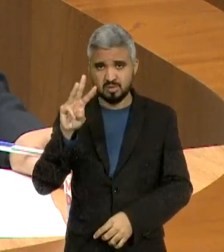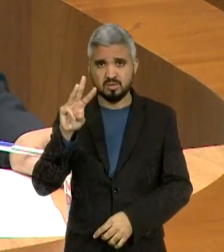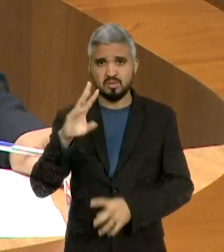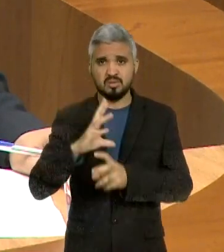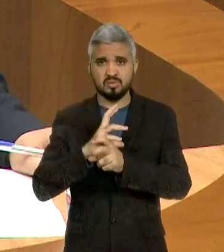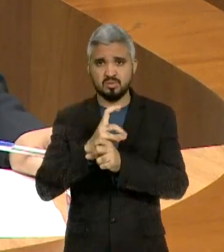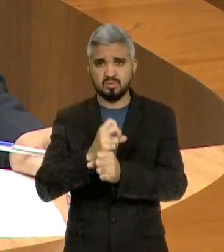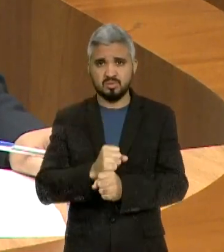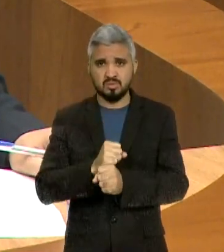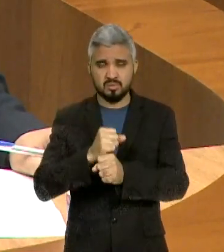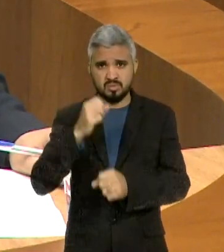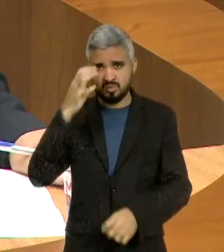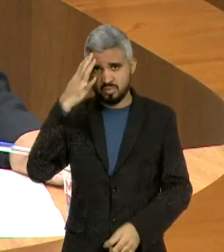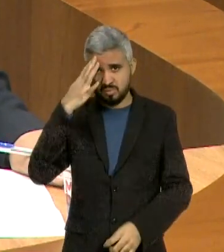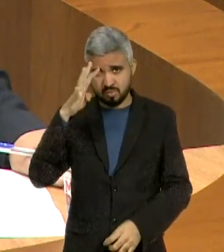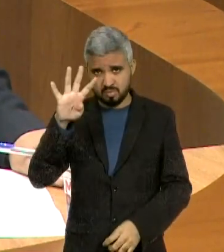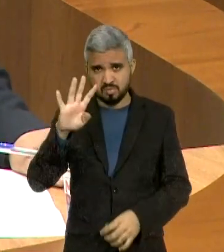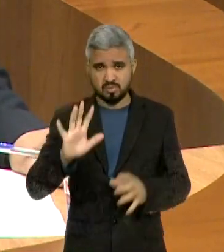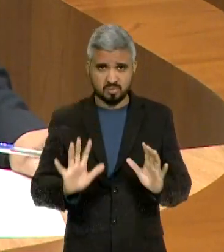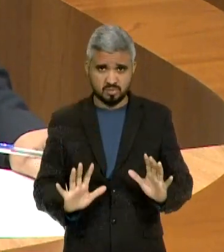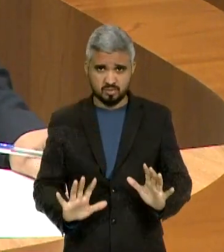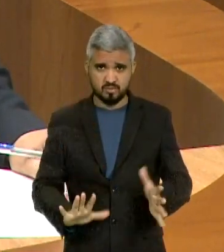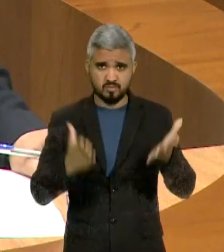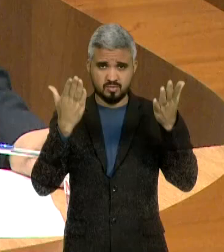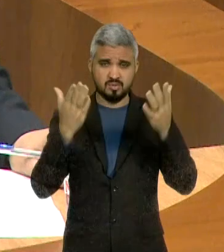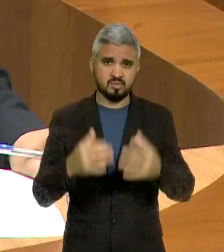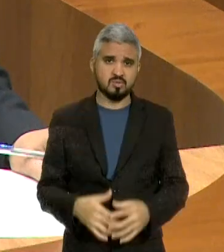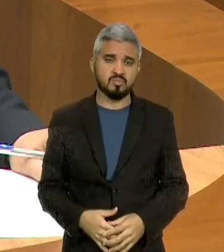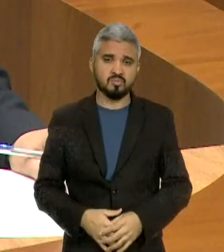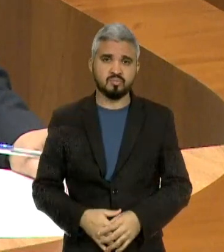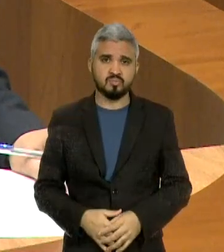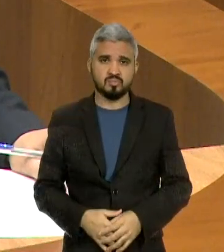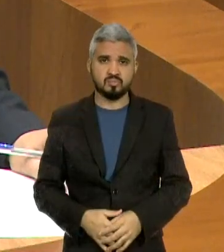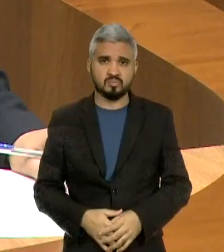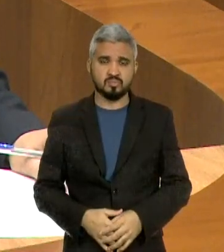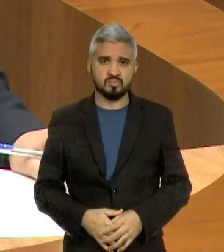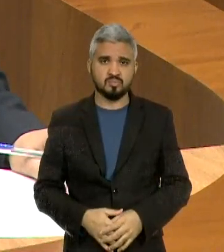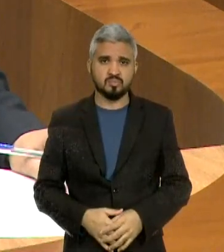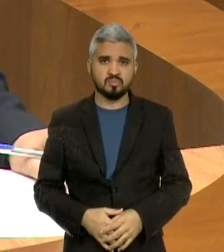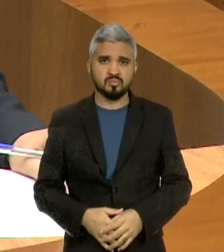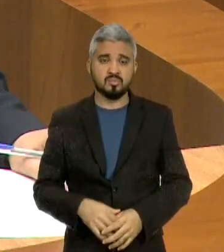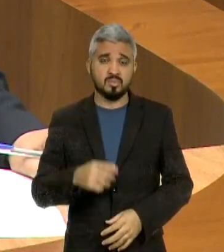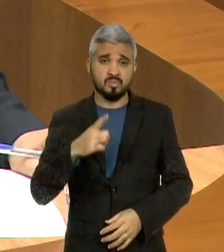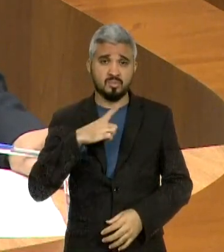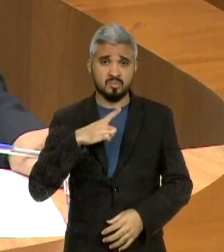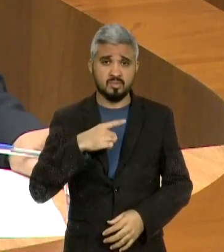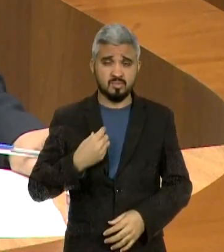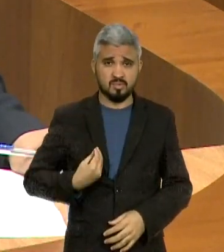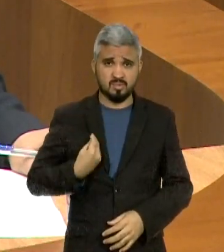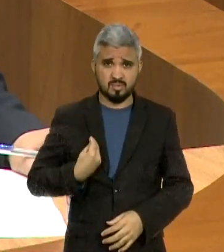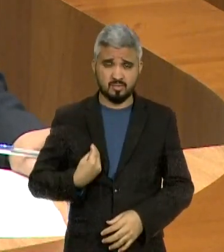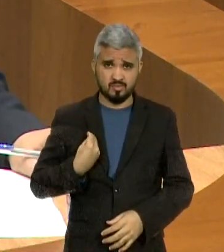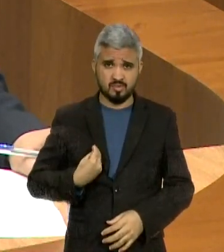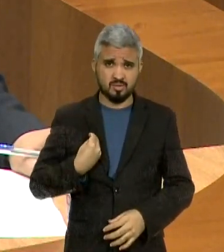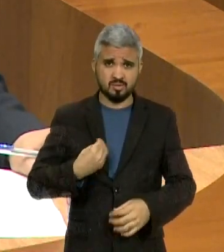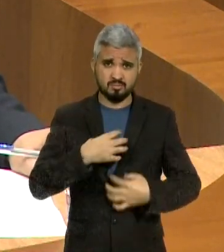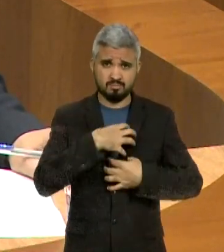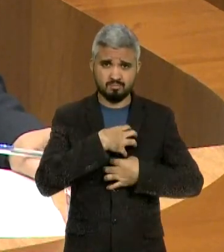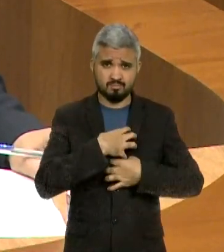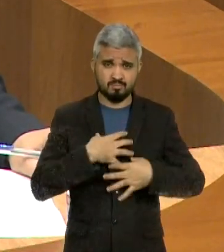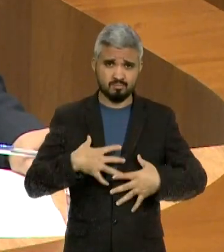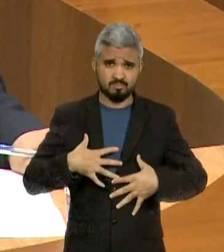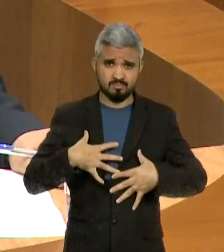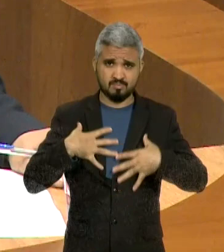foram 4 dias de festa, sendo que contamos com a presença honrosa do